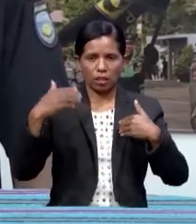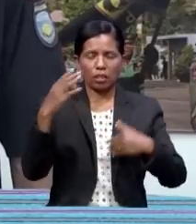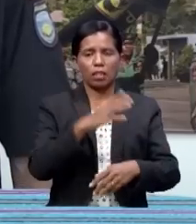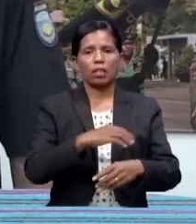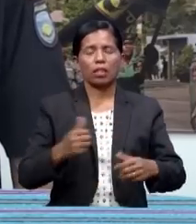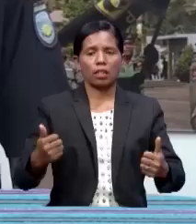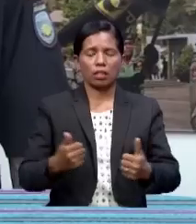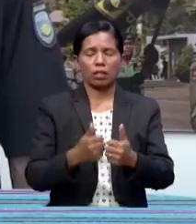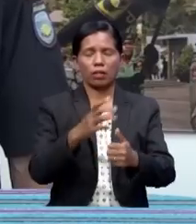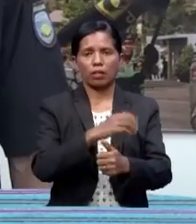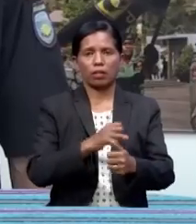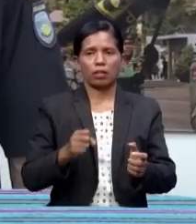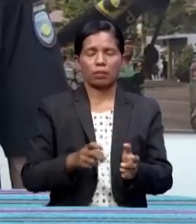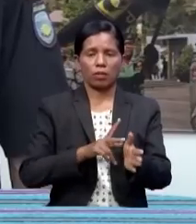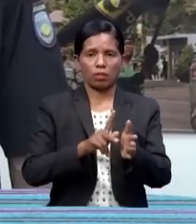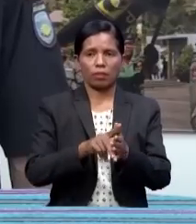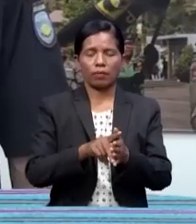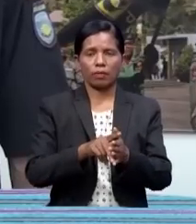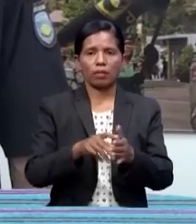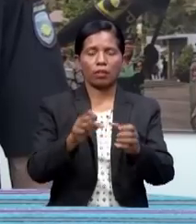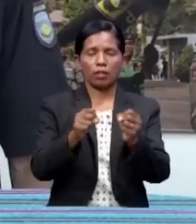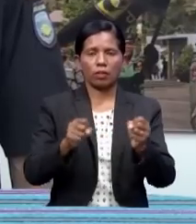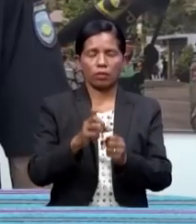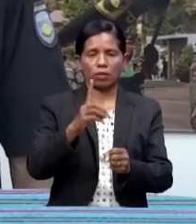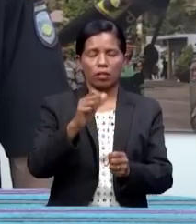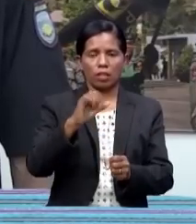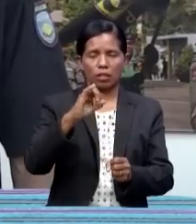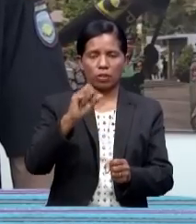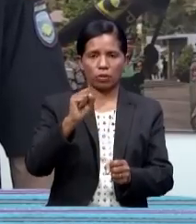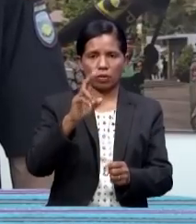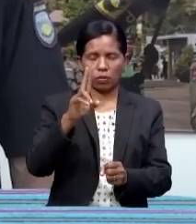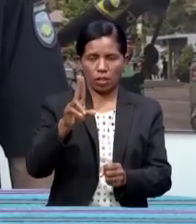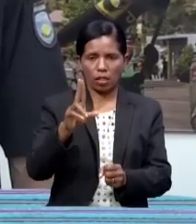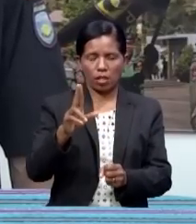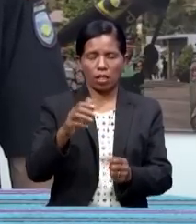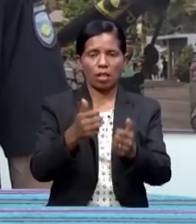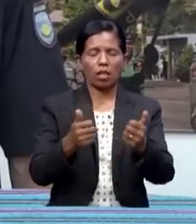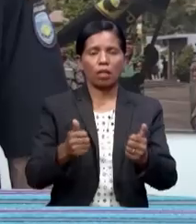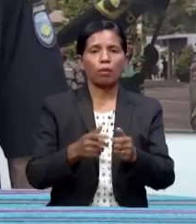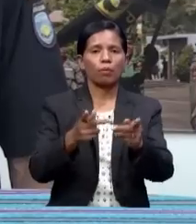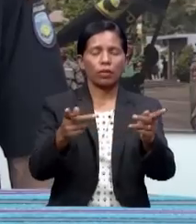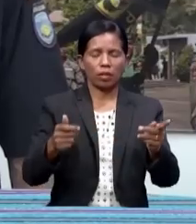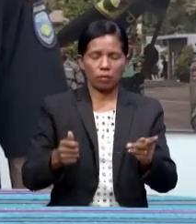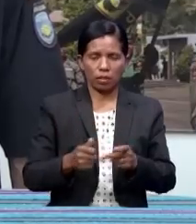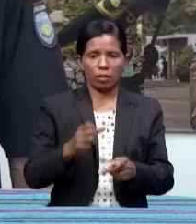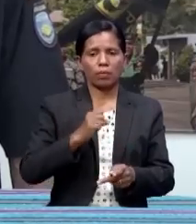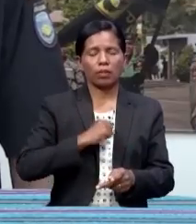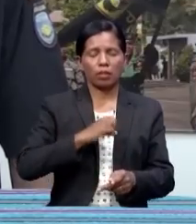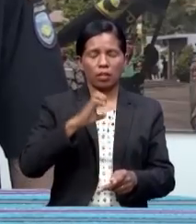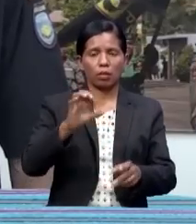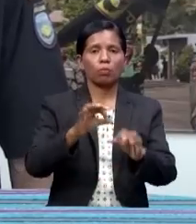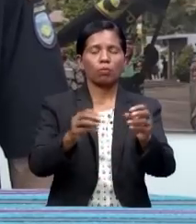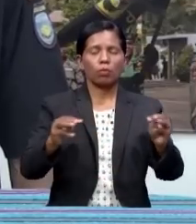E a suco da sua aldeia Riato, posto administrativo Same, município